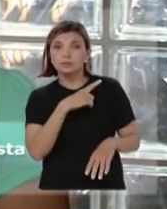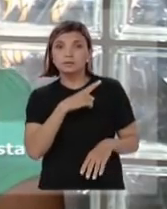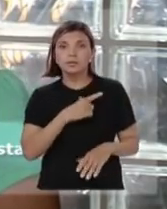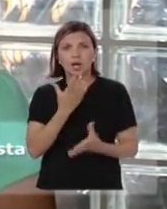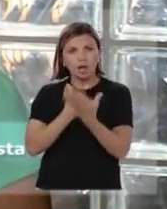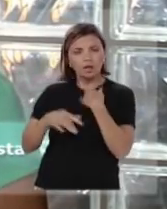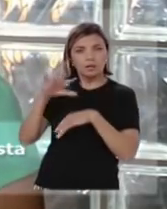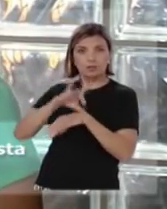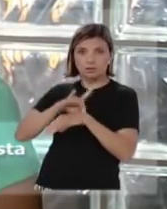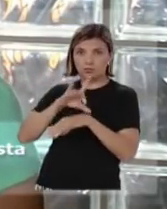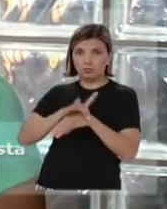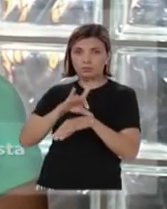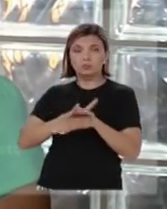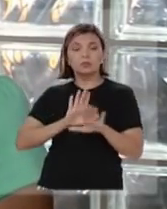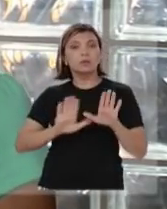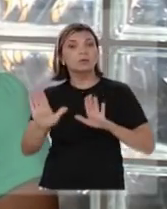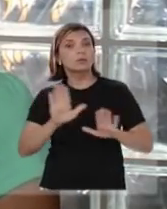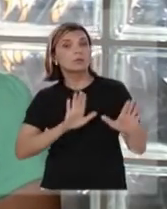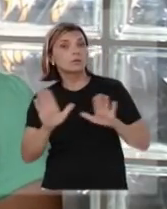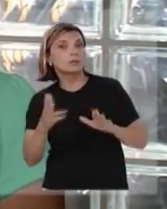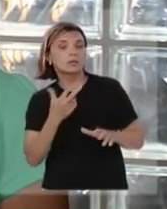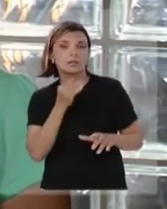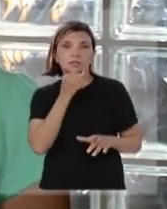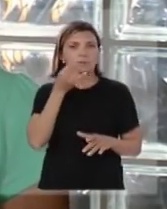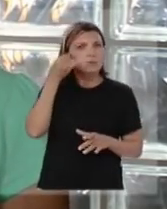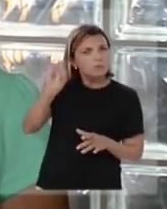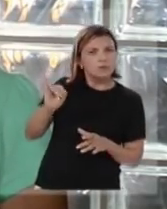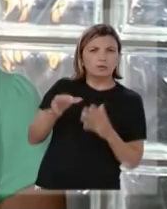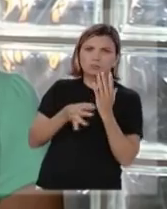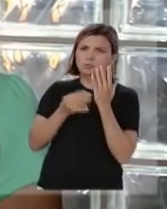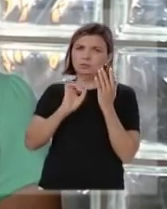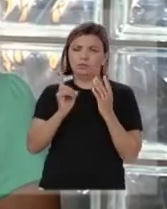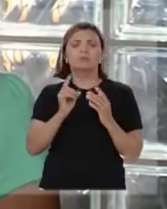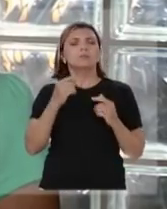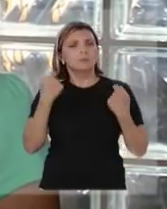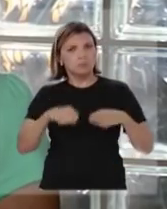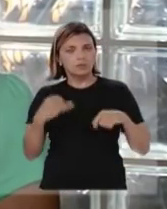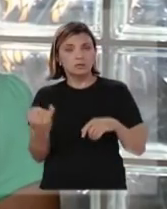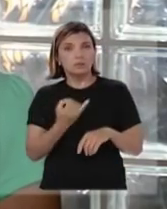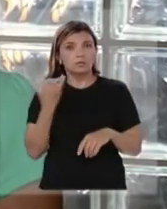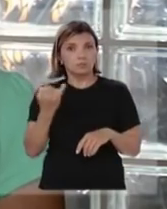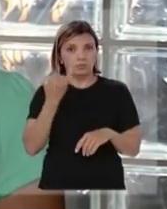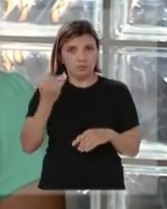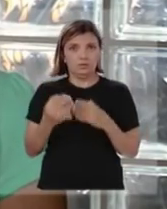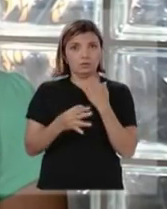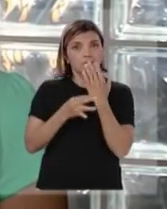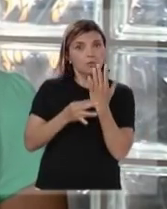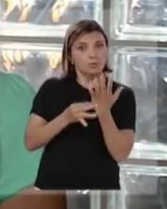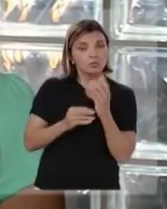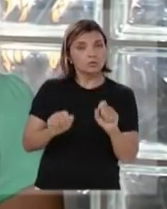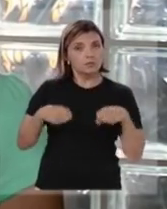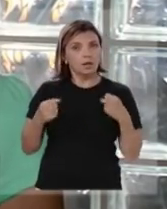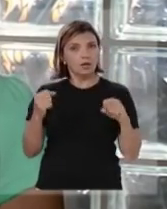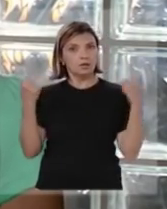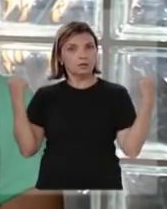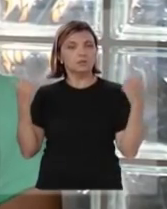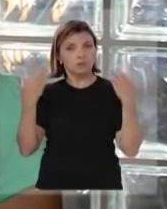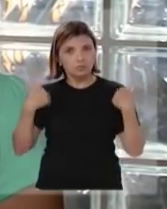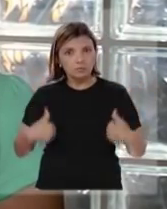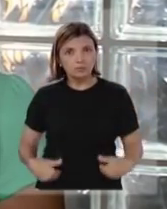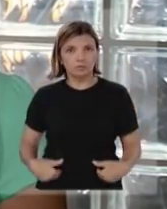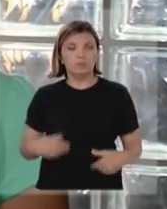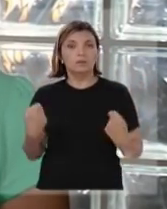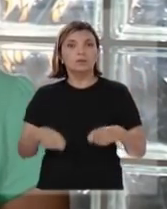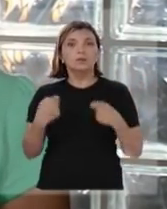O excesso pode gerar várias doenças. Mas também não é para abolir as gorduras do cardápio. Os lipídios fornecem energia